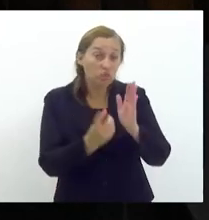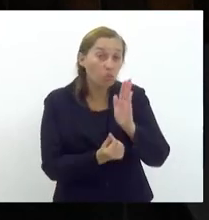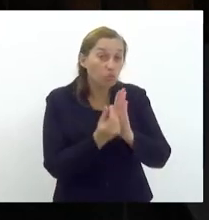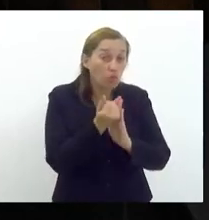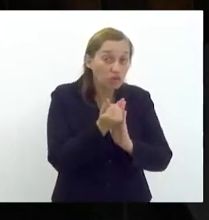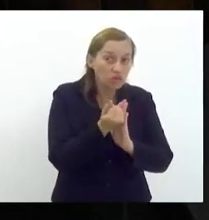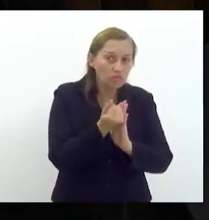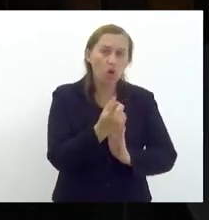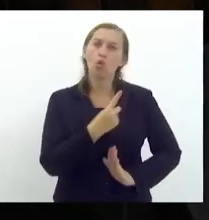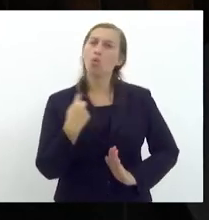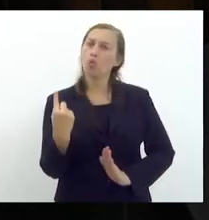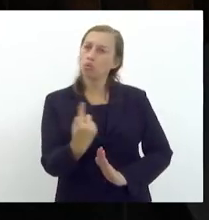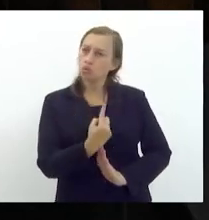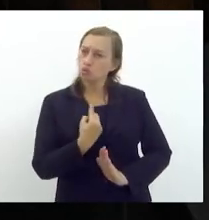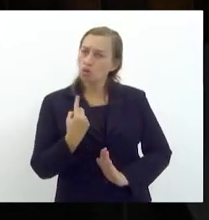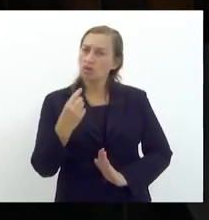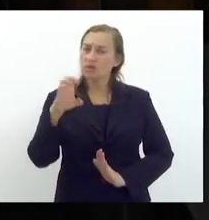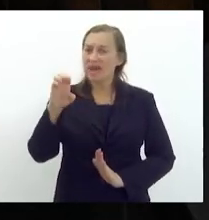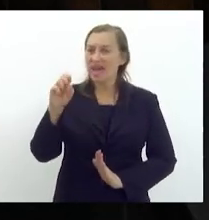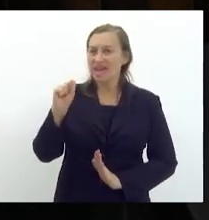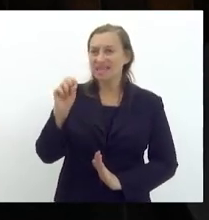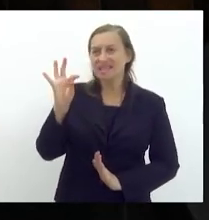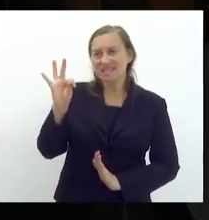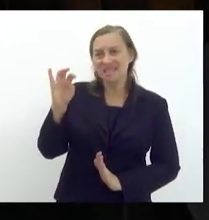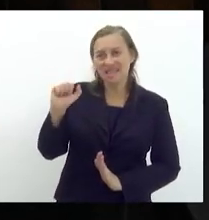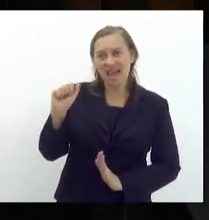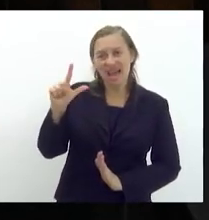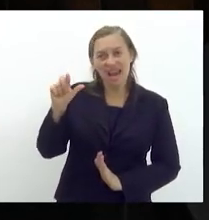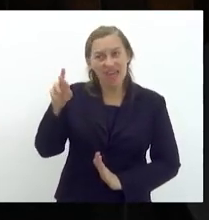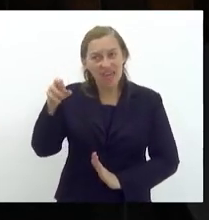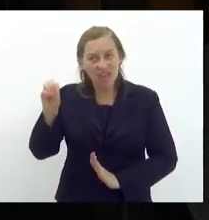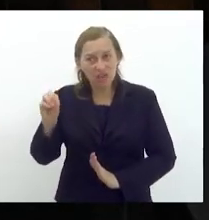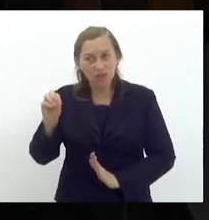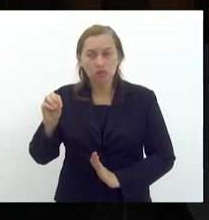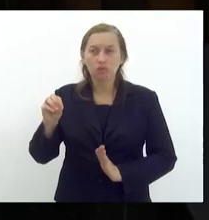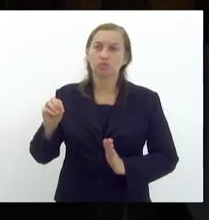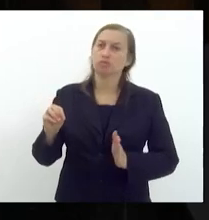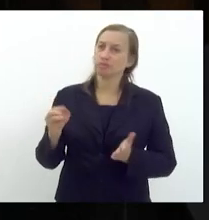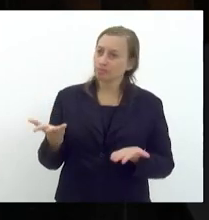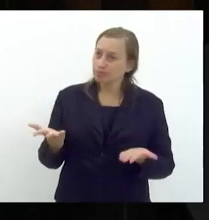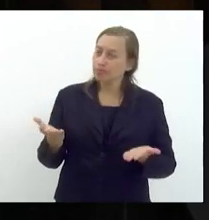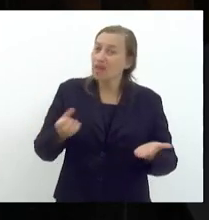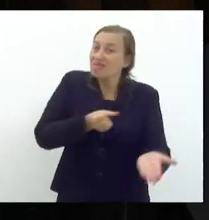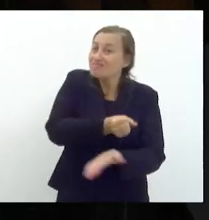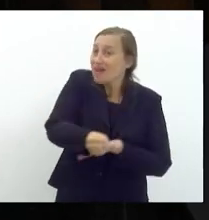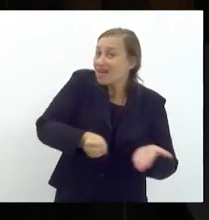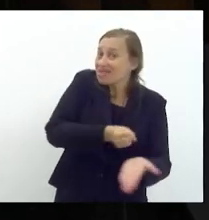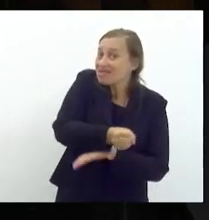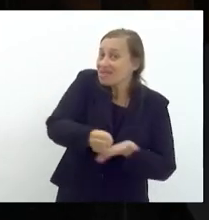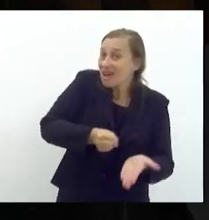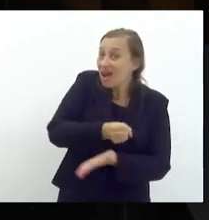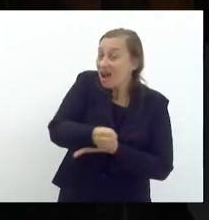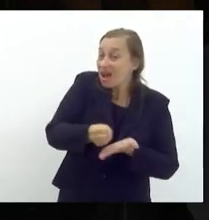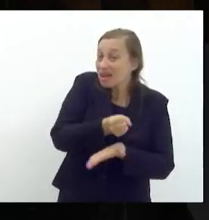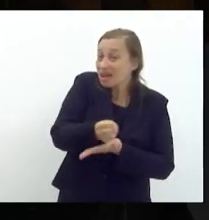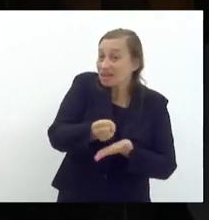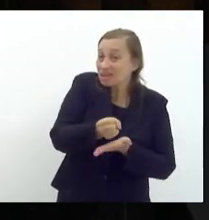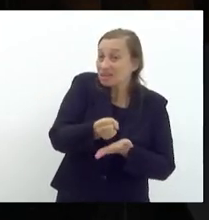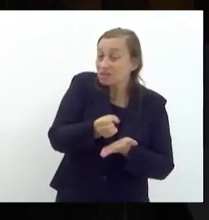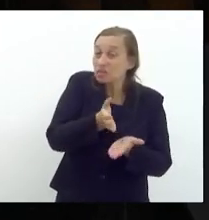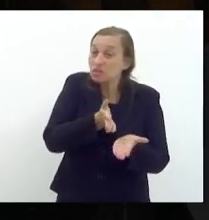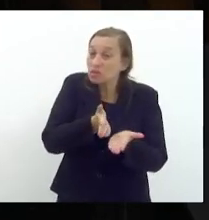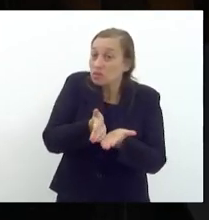O nossos estaleiros se esvaziaram na medida que alíquota de